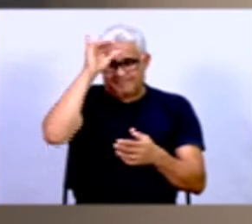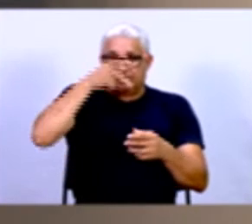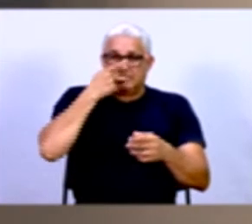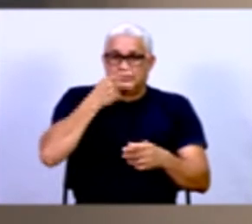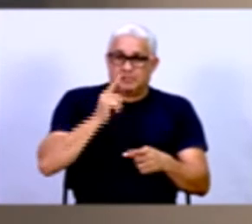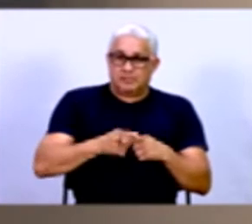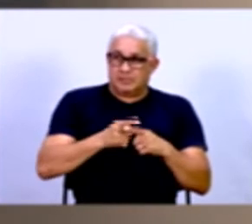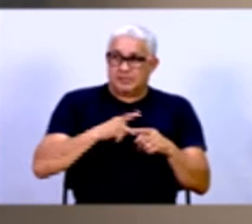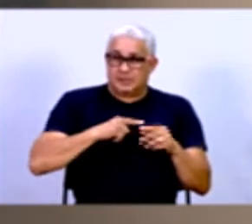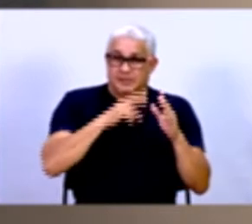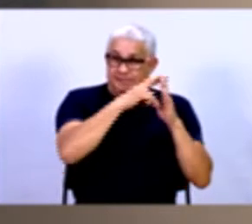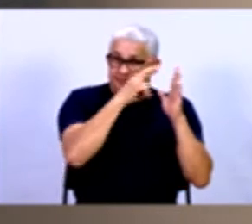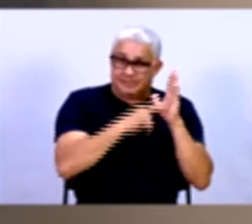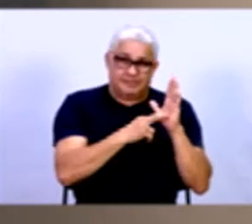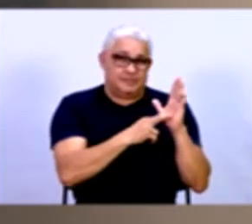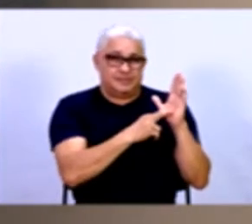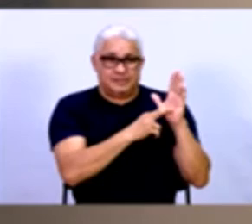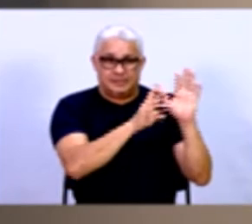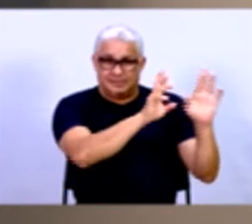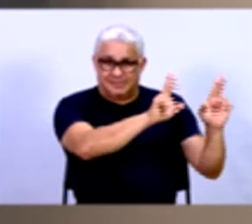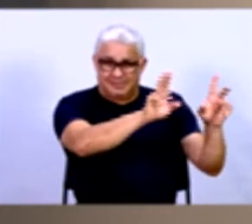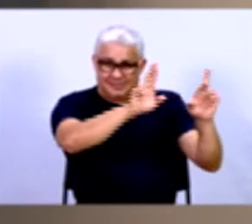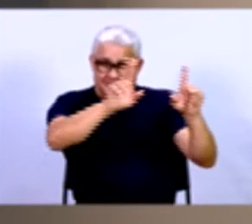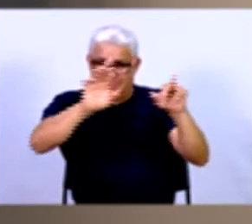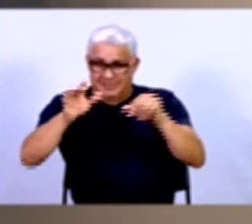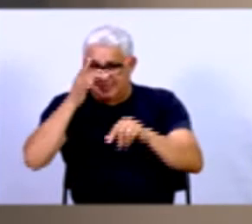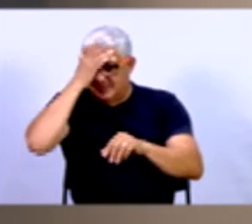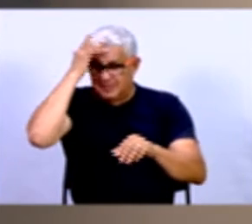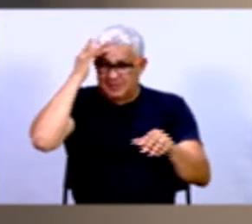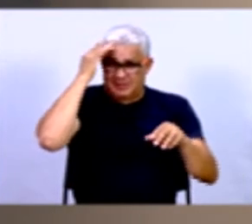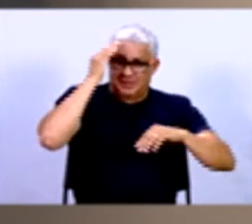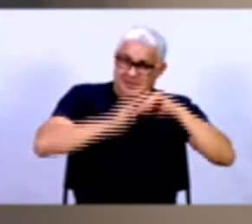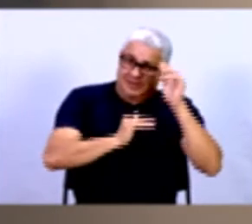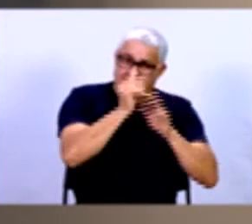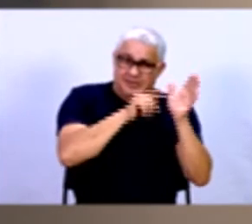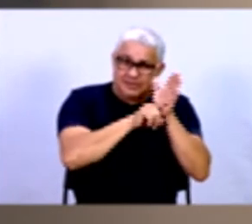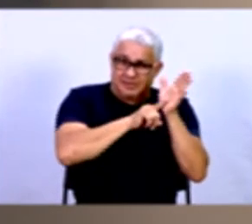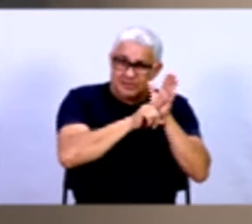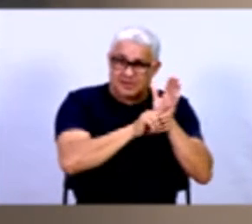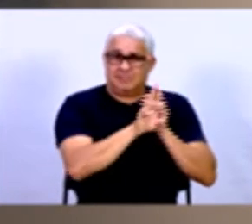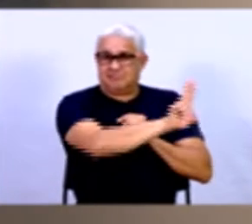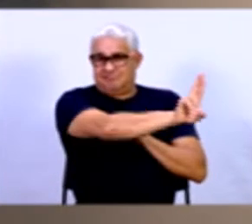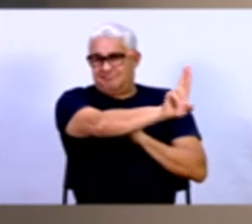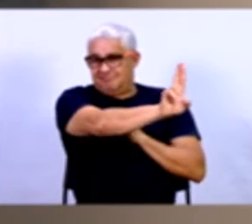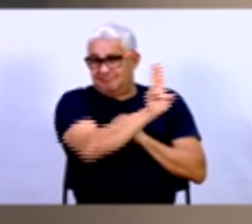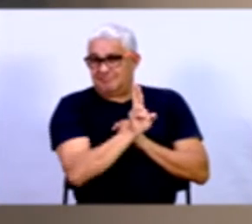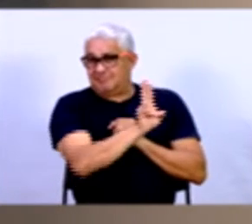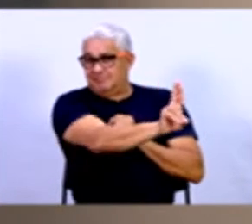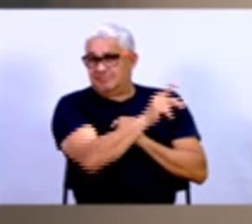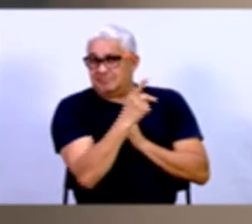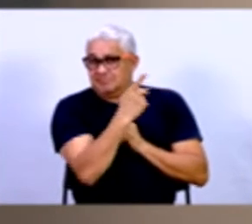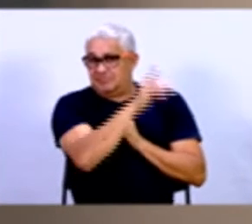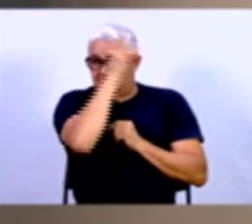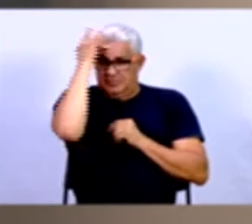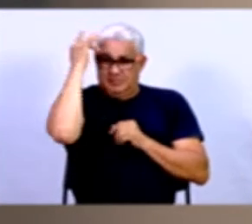em critérios do pesquisador. Então, ele que vai decidir, e tudo fica a critério dele. Então, fica complicado a